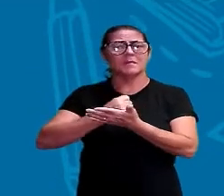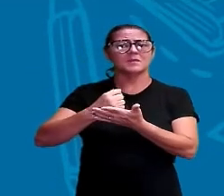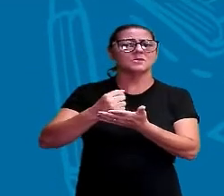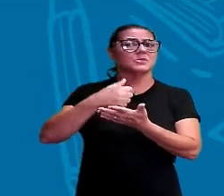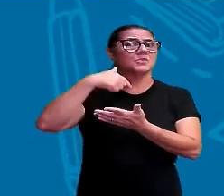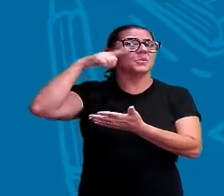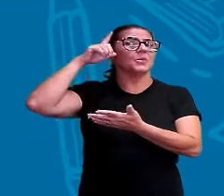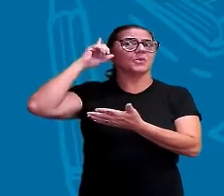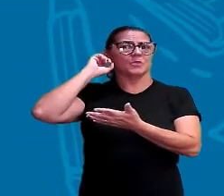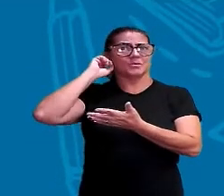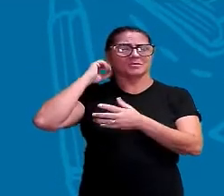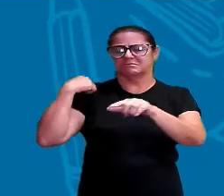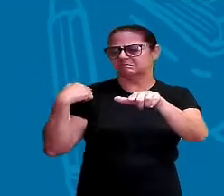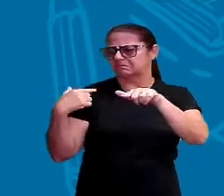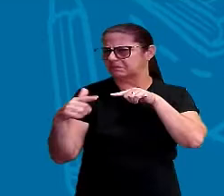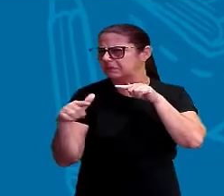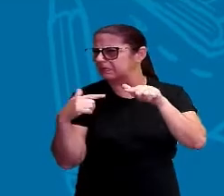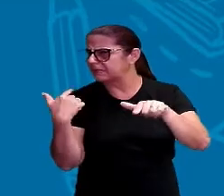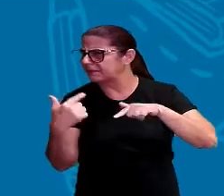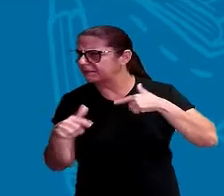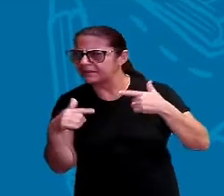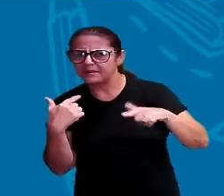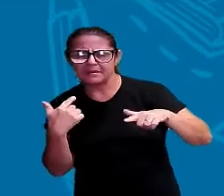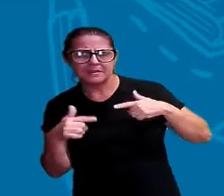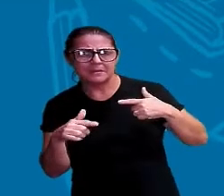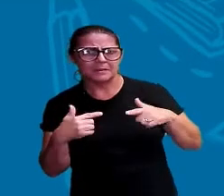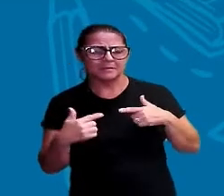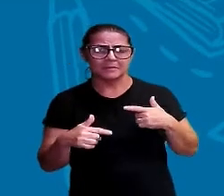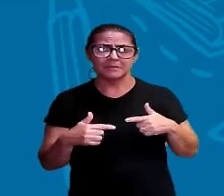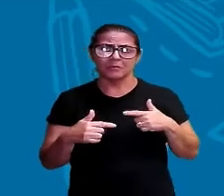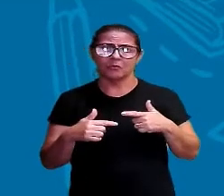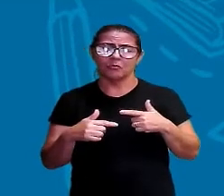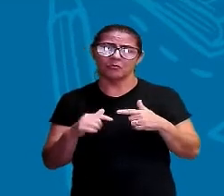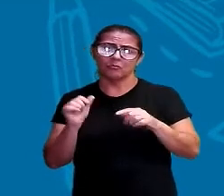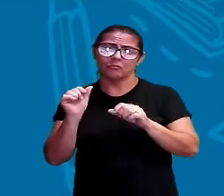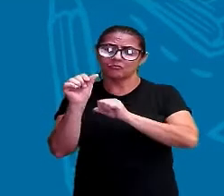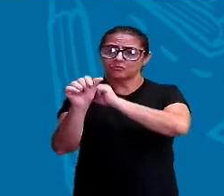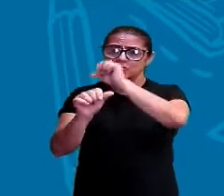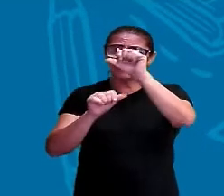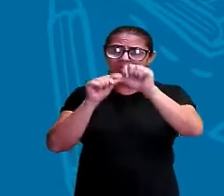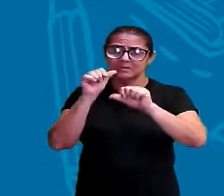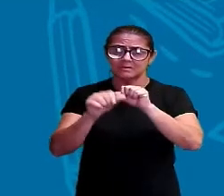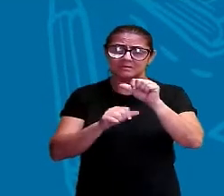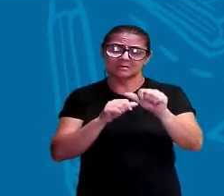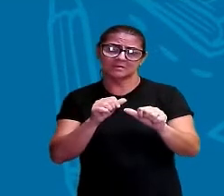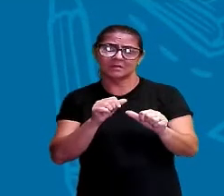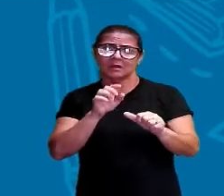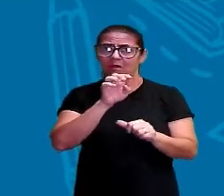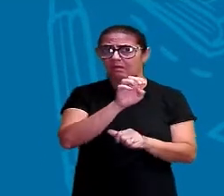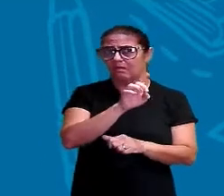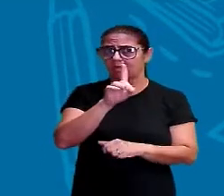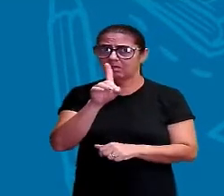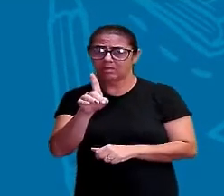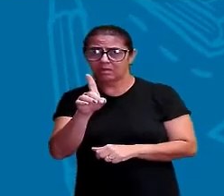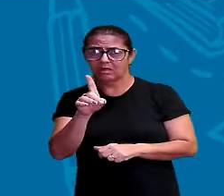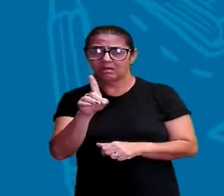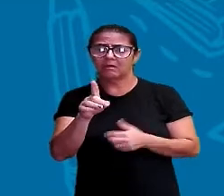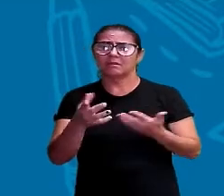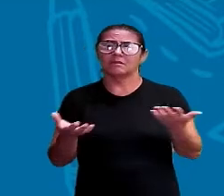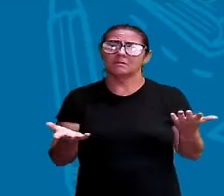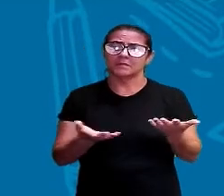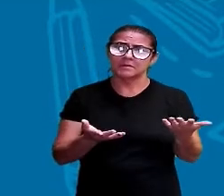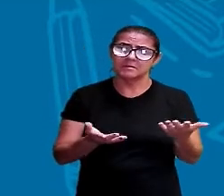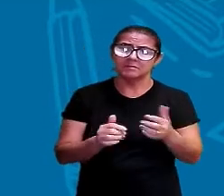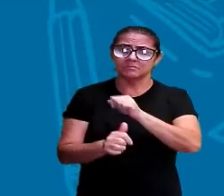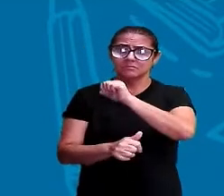Certo? Entenderam aí que só com duas letrinhas nos verbos regulares eu já transformo em outro sentido? Sentido de presente passa a ser sentido